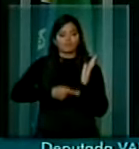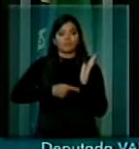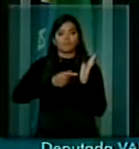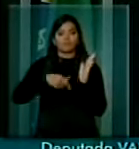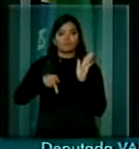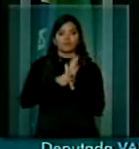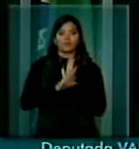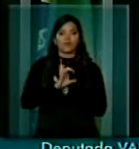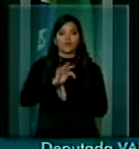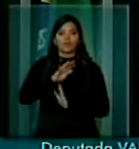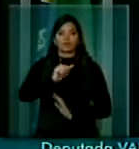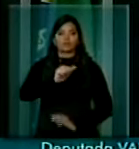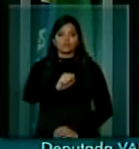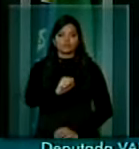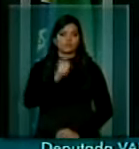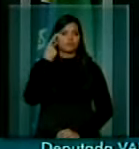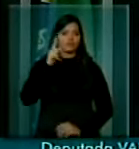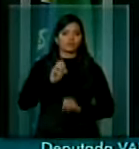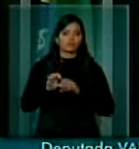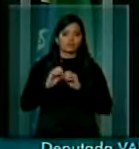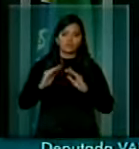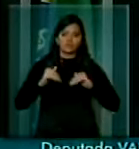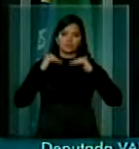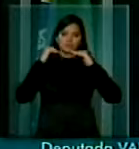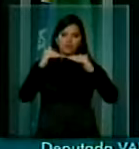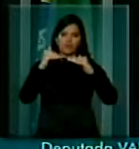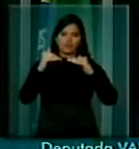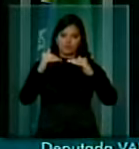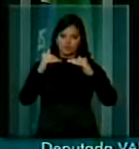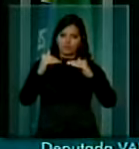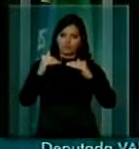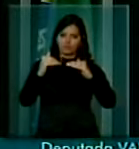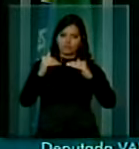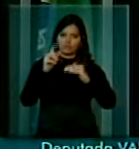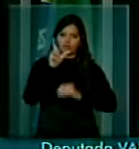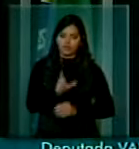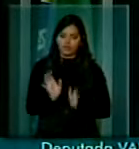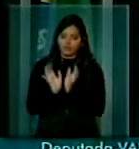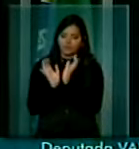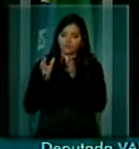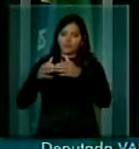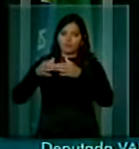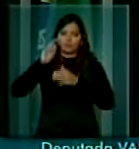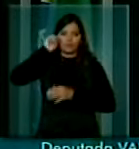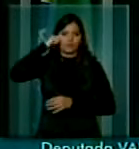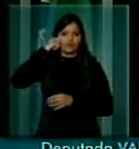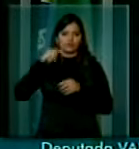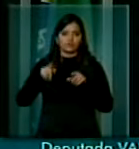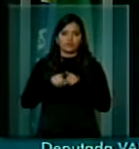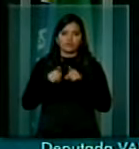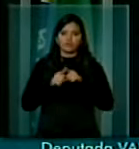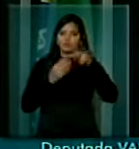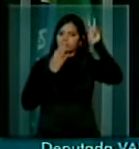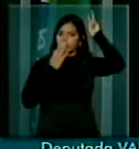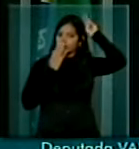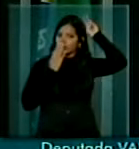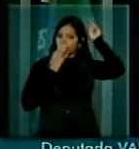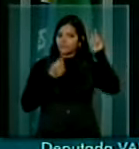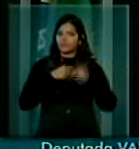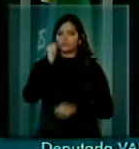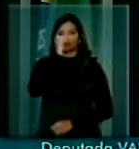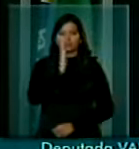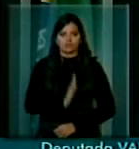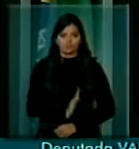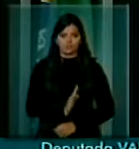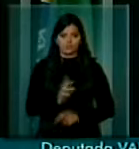políticas de cotas para o ensino superior em relação a negros e índios desse país. E